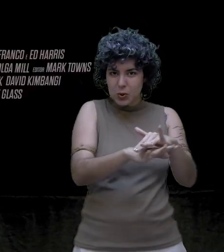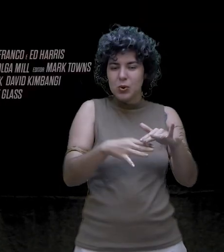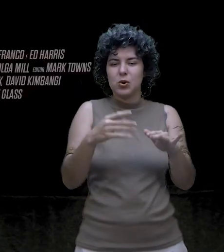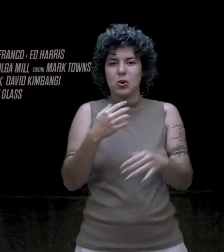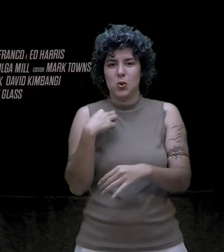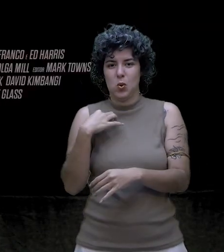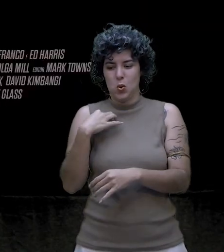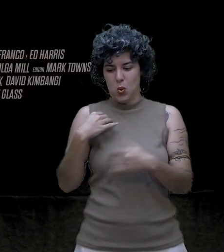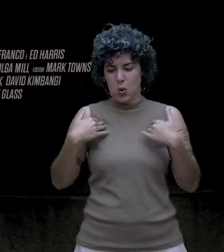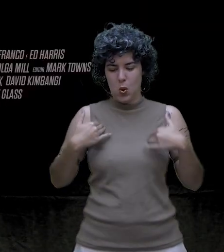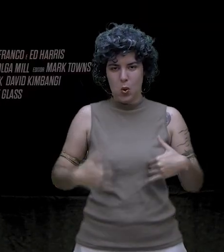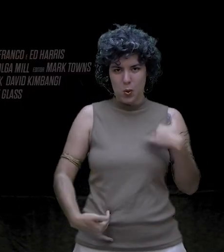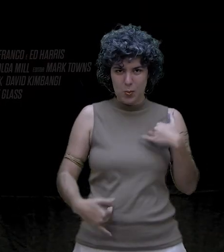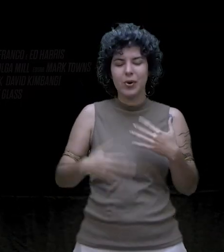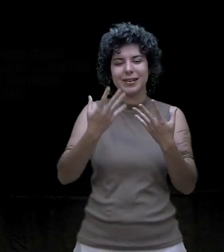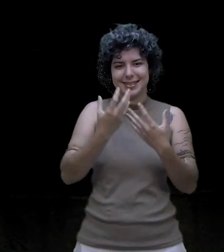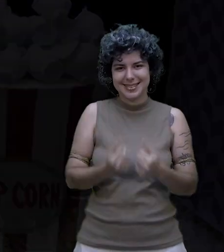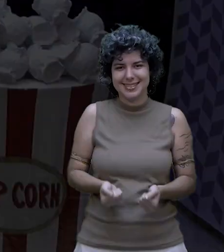icônico.